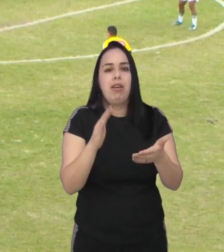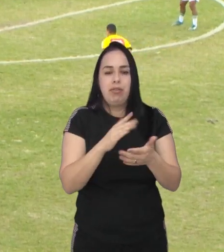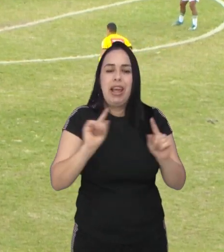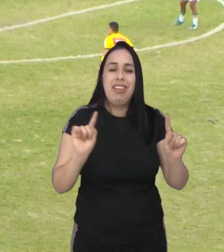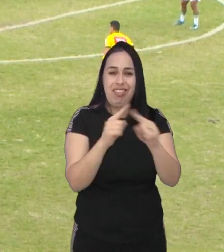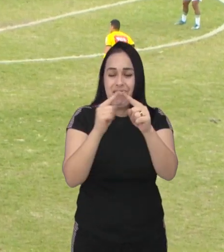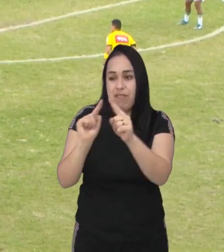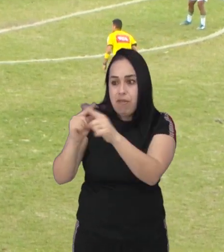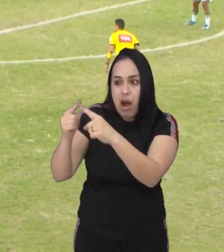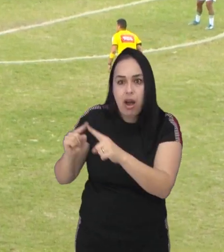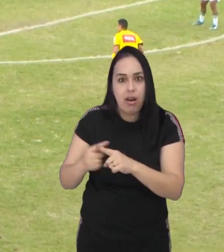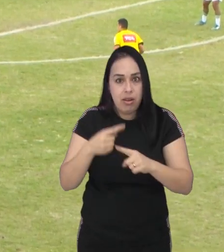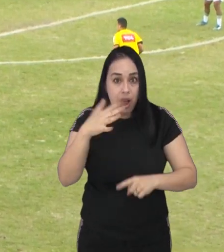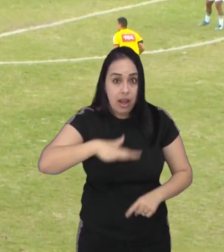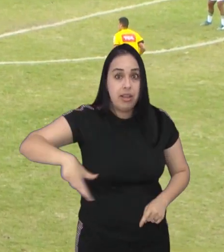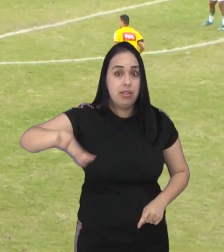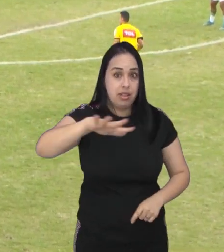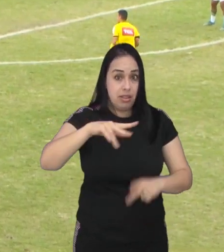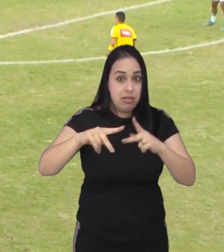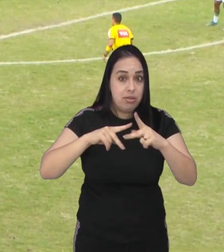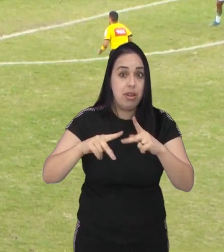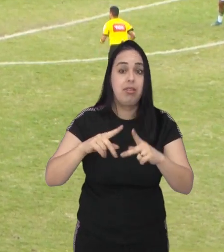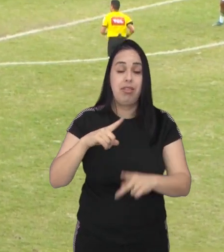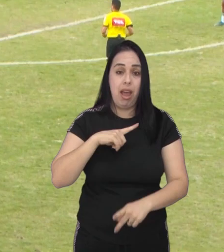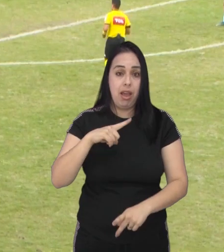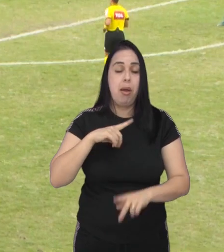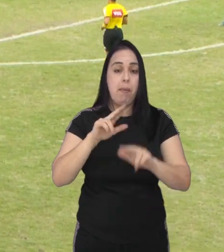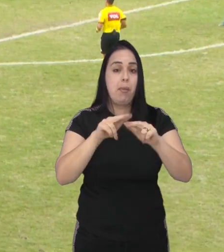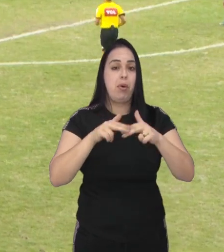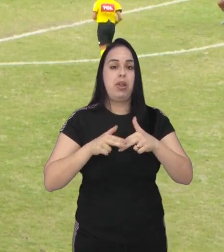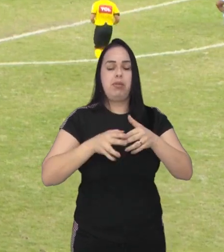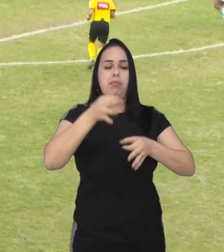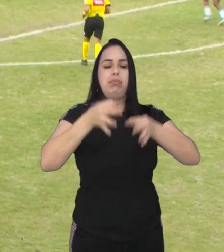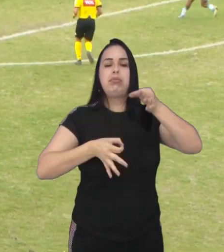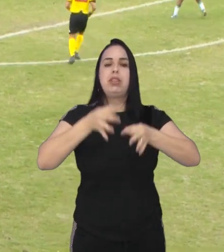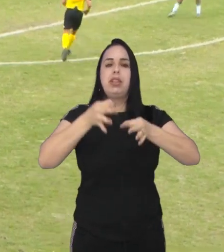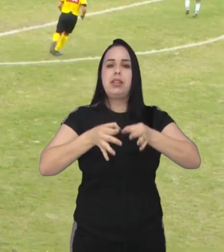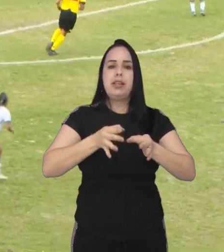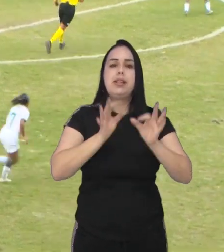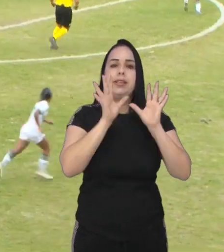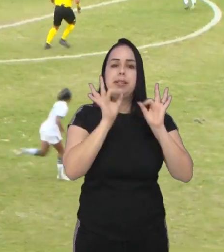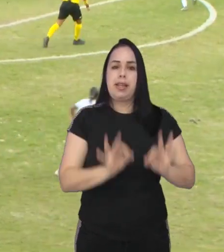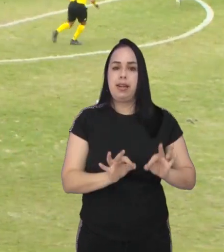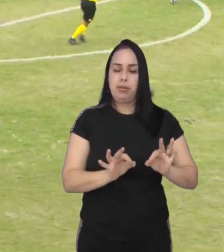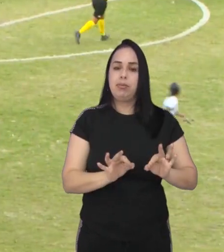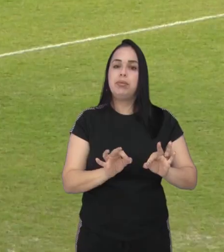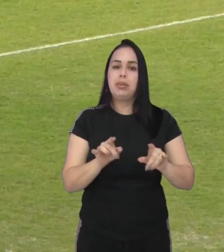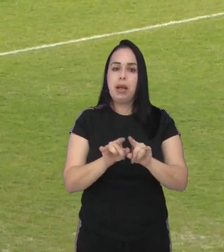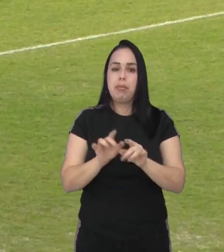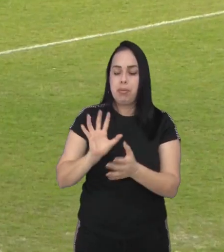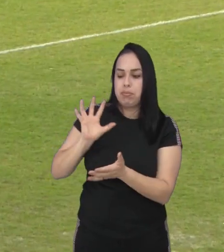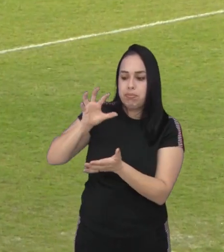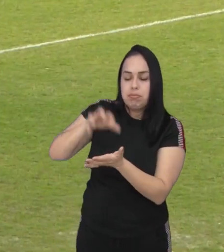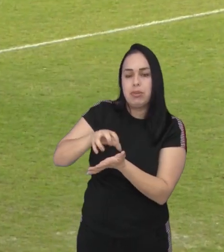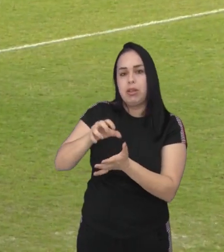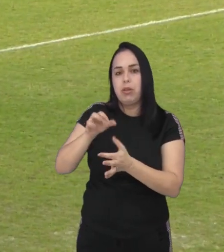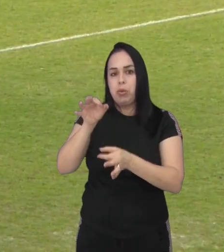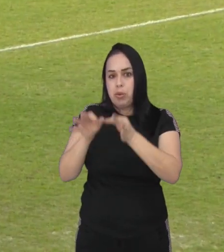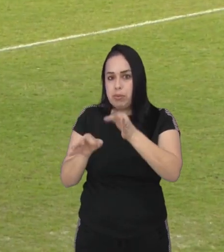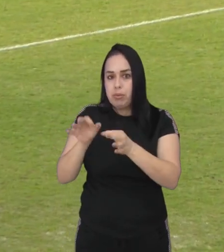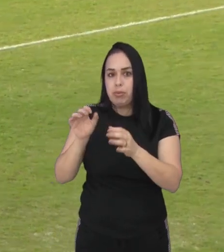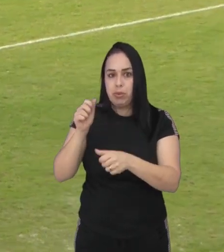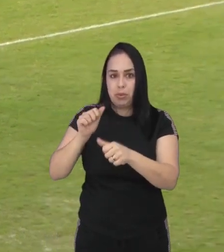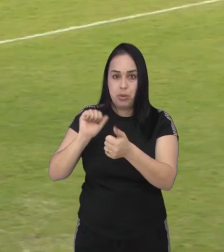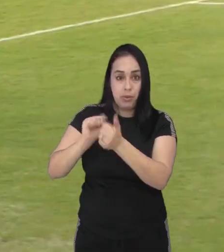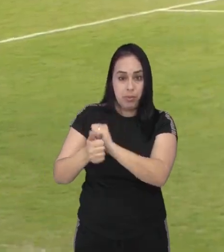grande quantidade de campeonatos oficiais realizados em São José, que são julgados por comissões formadas pelas próprias